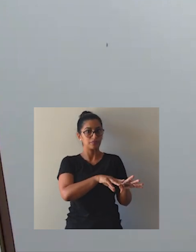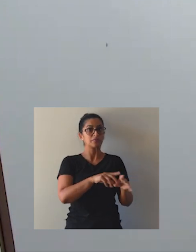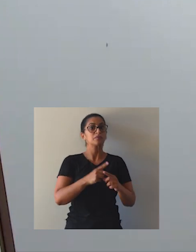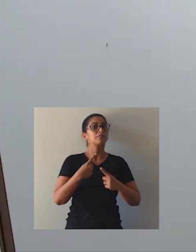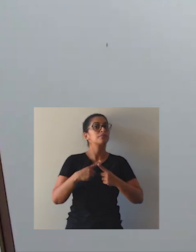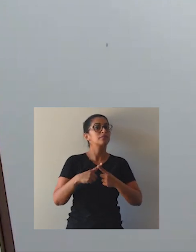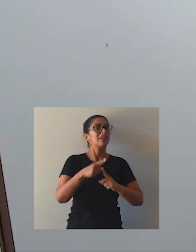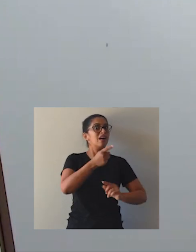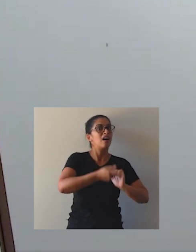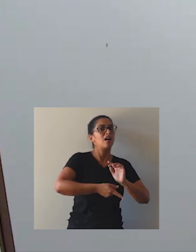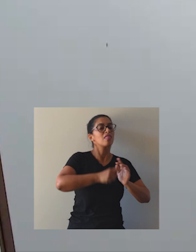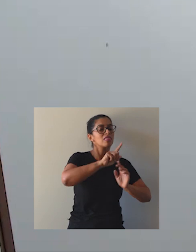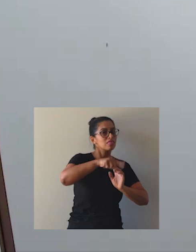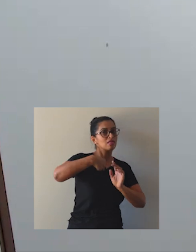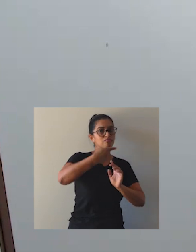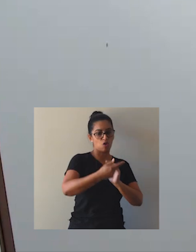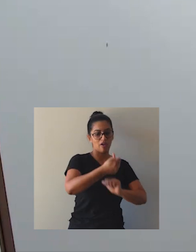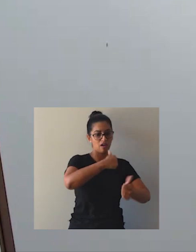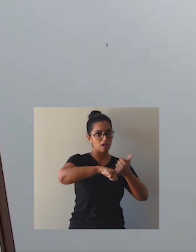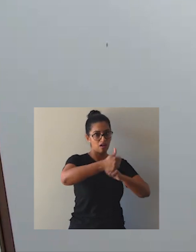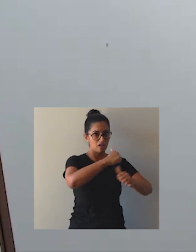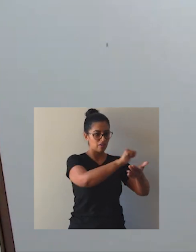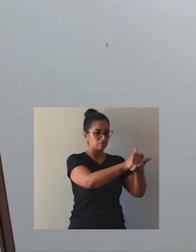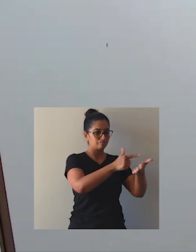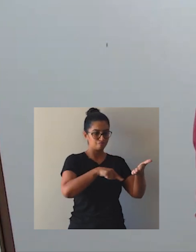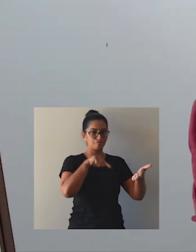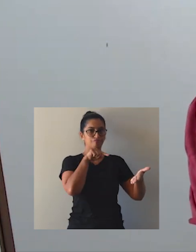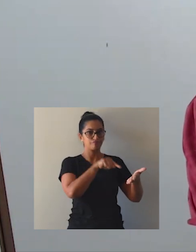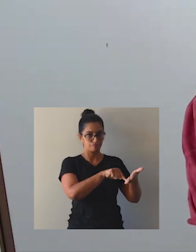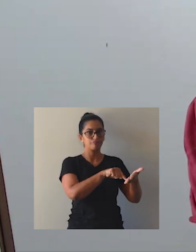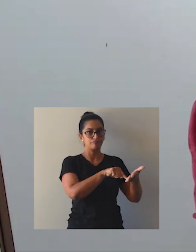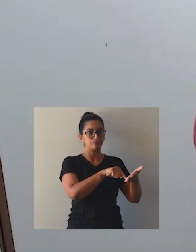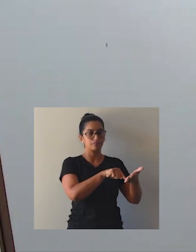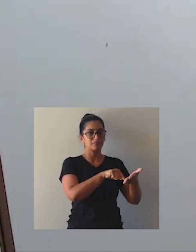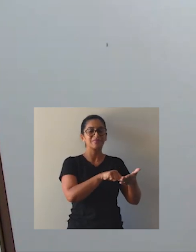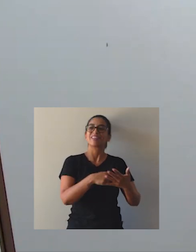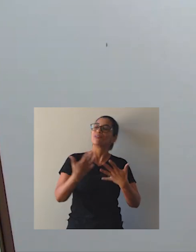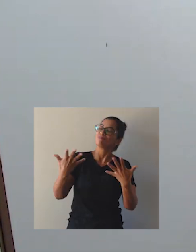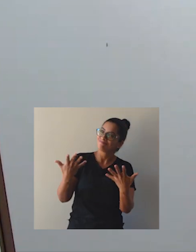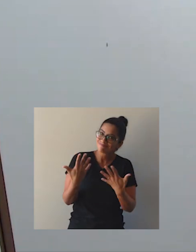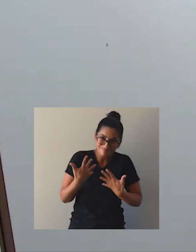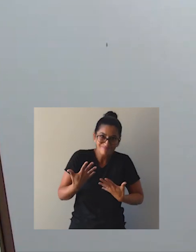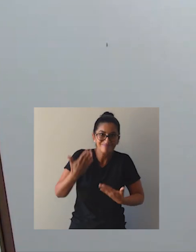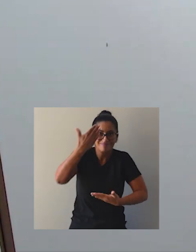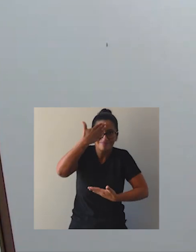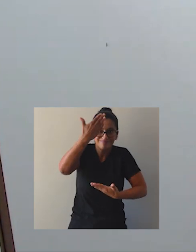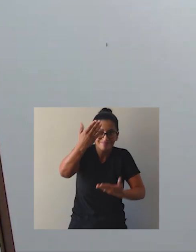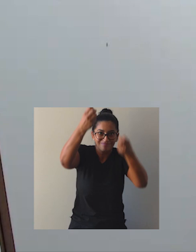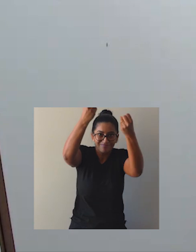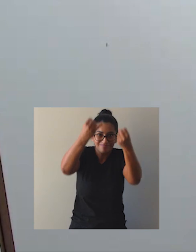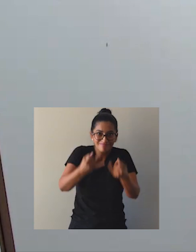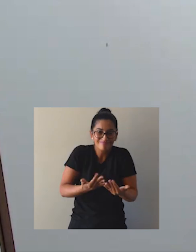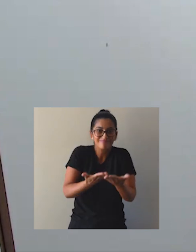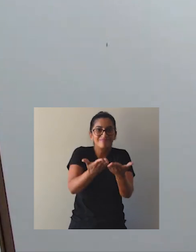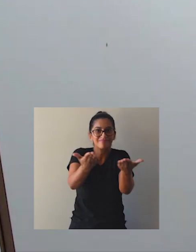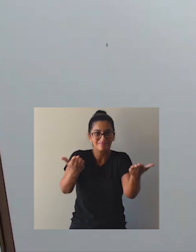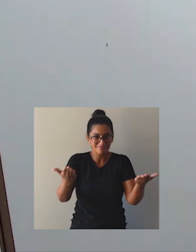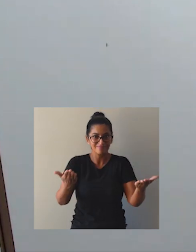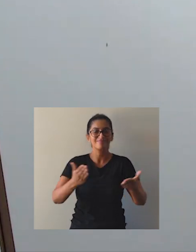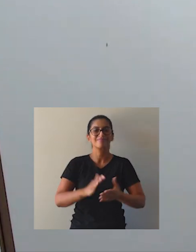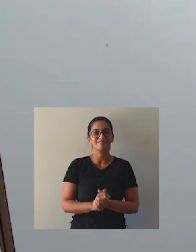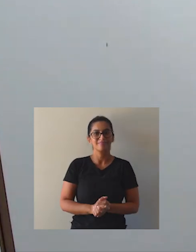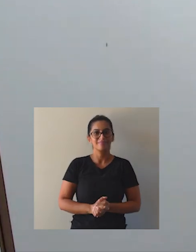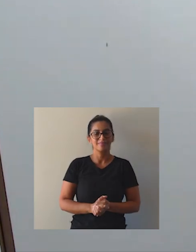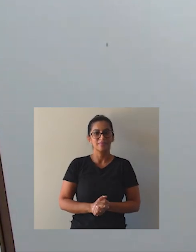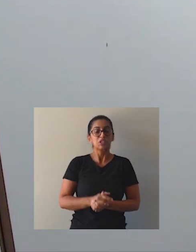após a avaliação funcional da visão. Bom, espero ter contribuído um pouquinho, né, para vocês,